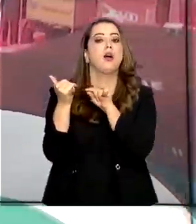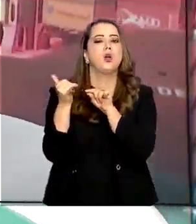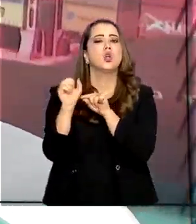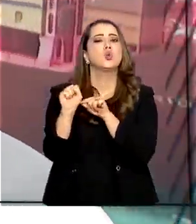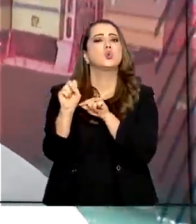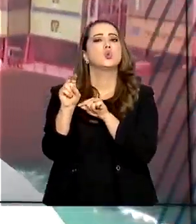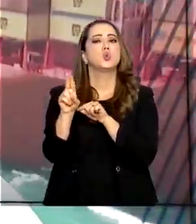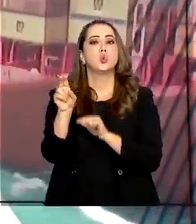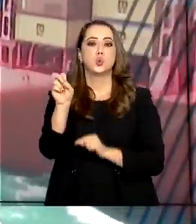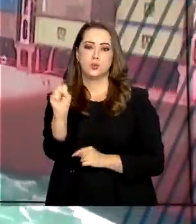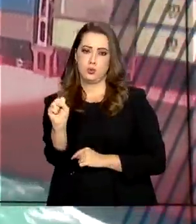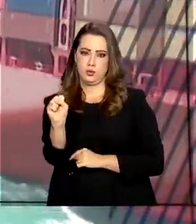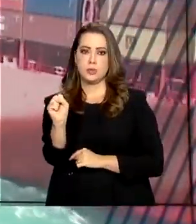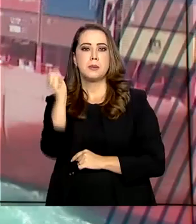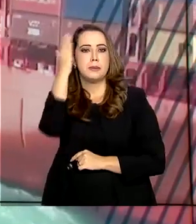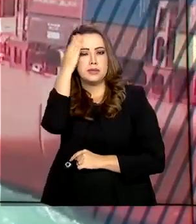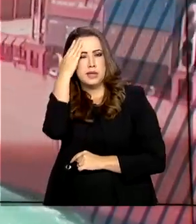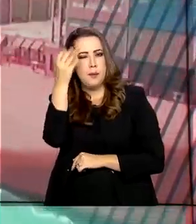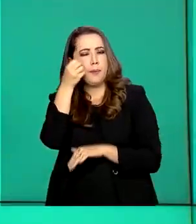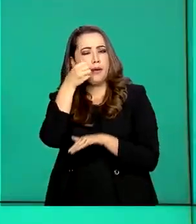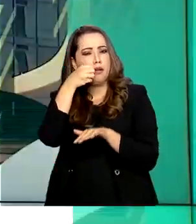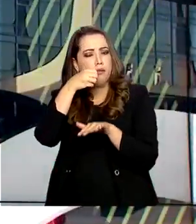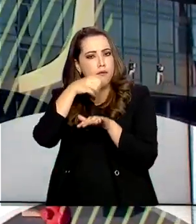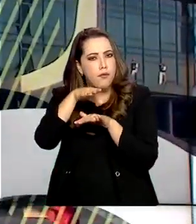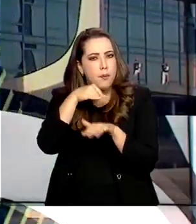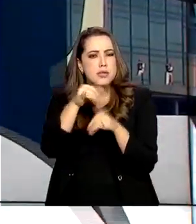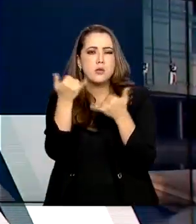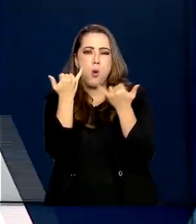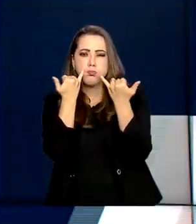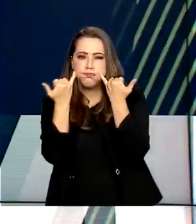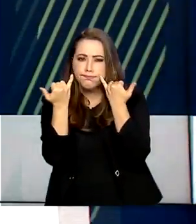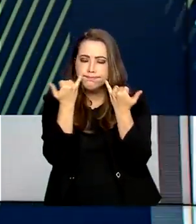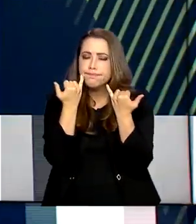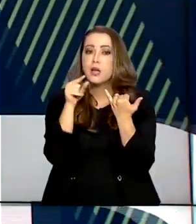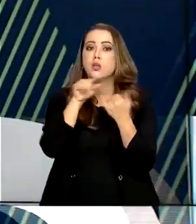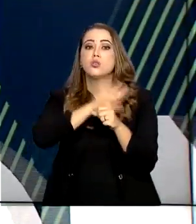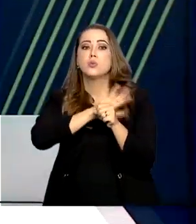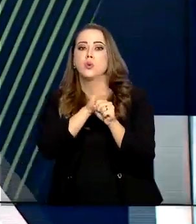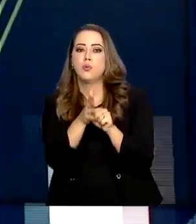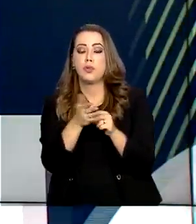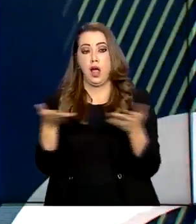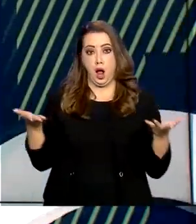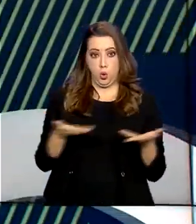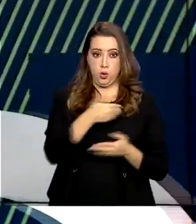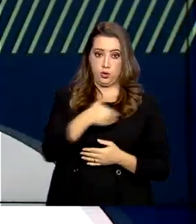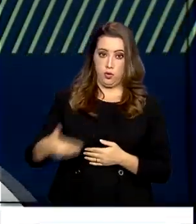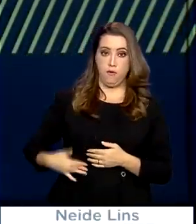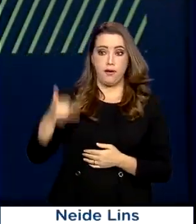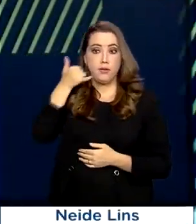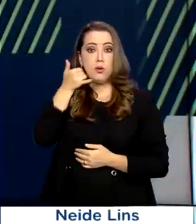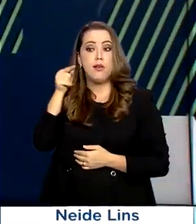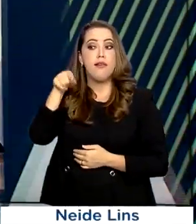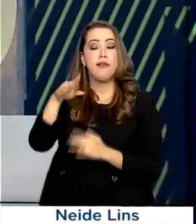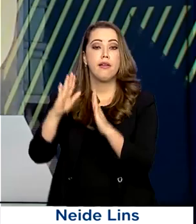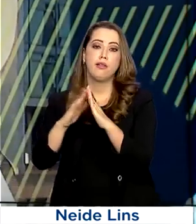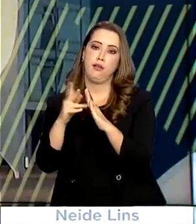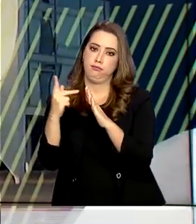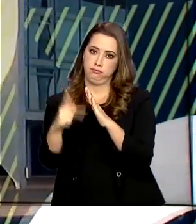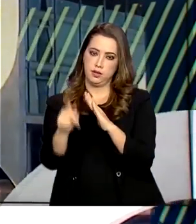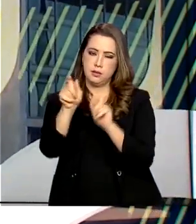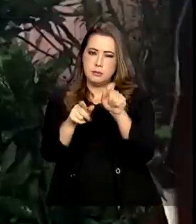se informar sobre o coronavírus. Agora é o governo que está ligando para as residências para monitorar a evolução da doença no país.